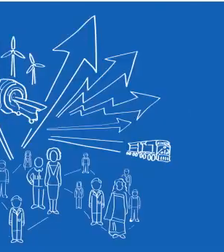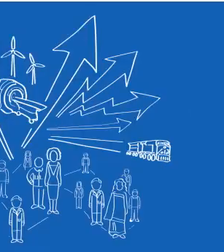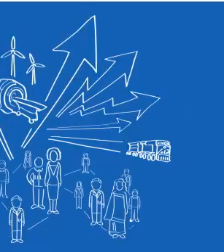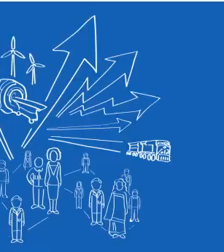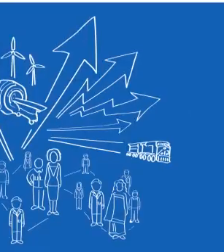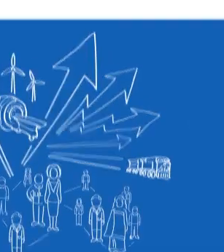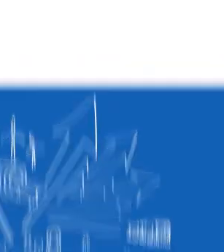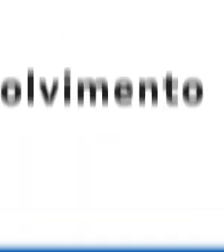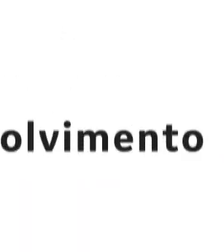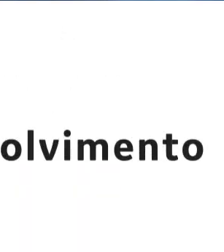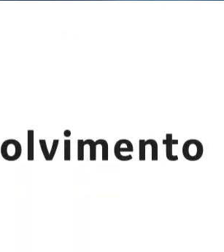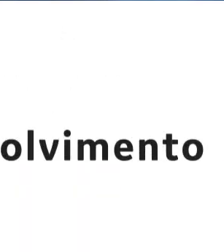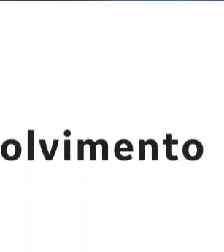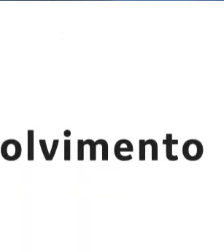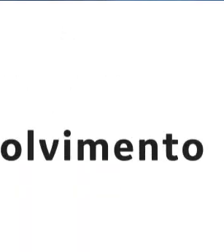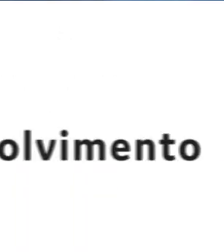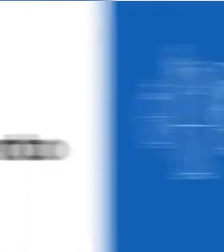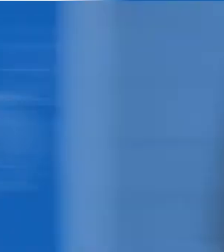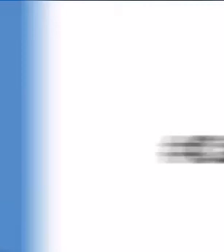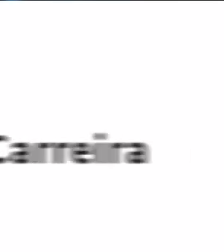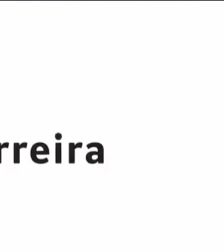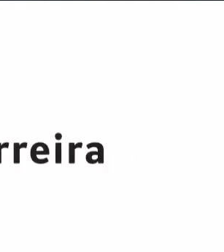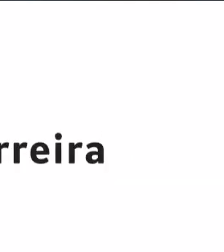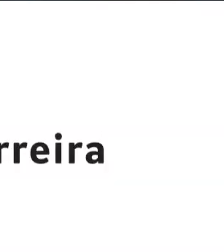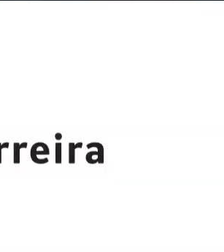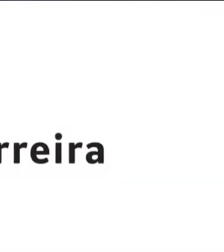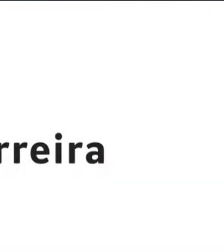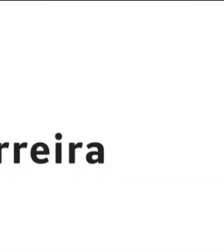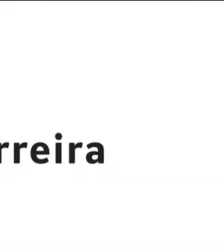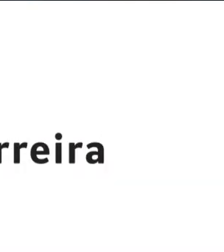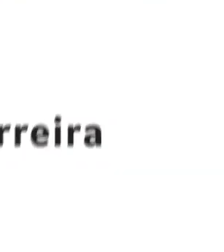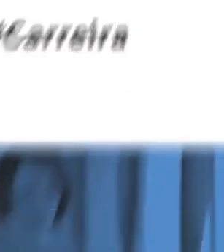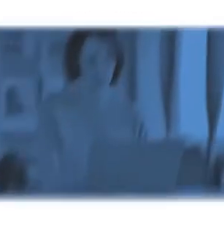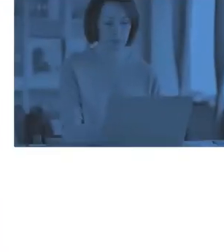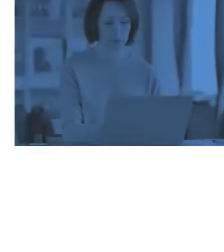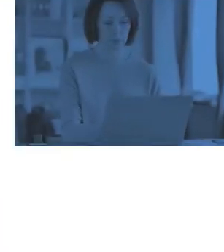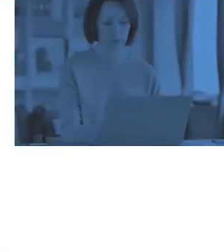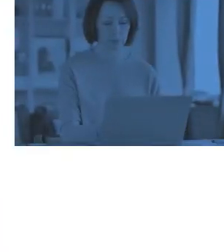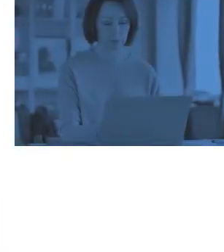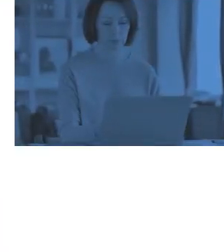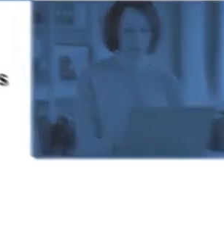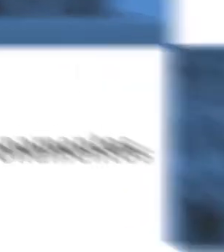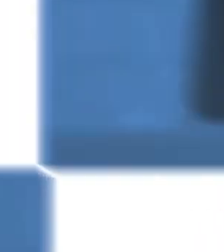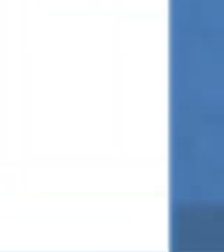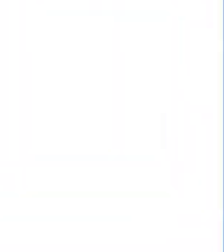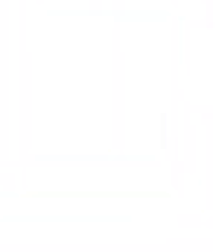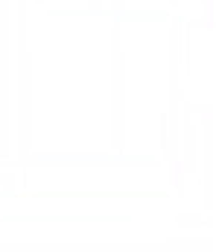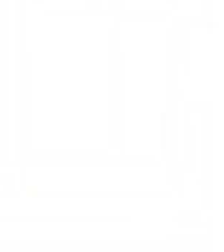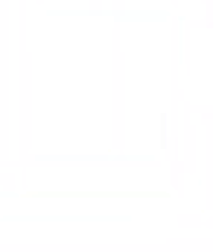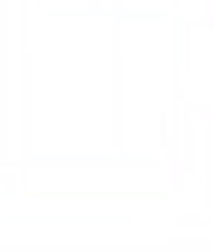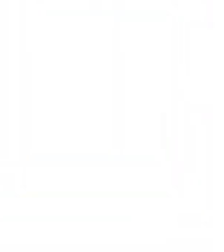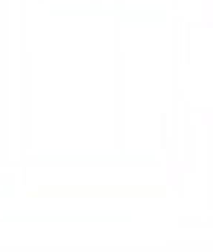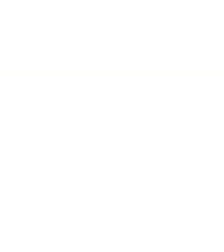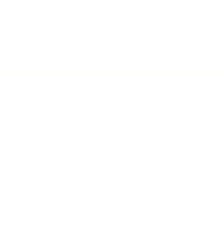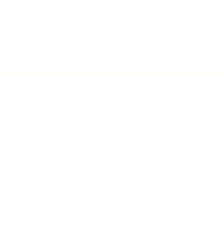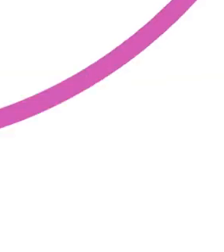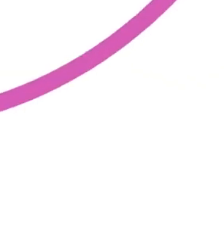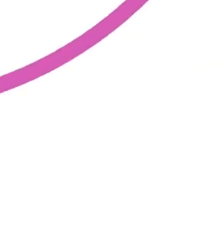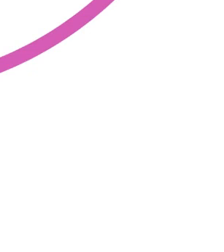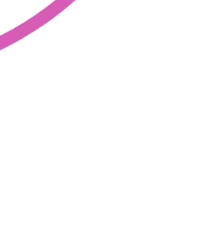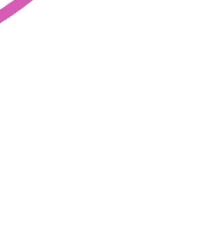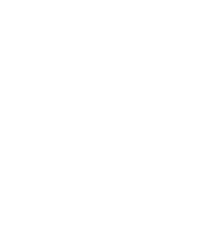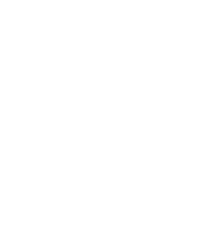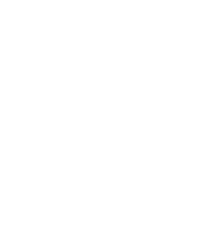azul branco e rosa cena de mulheres em um mês de trabalho em Minas janelas as cenas desenhos e palavras-chaves formam um quadro pra gente na tela logomarca do projeto